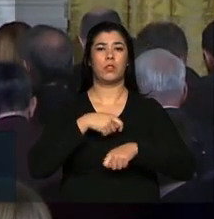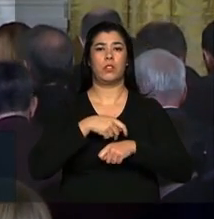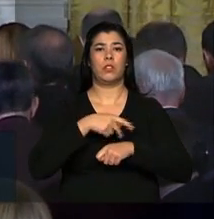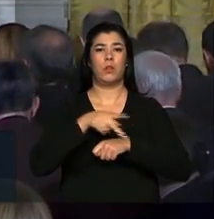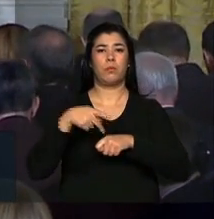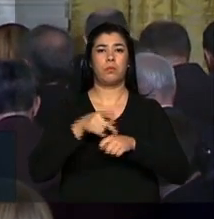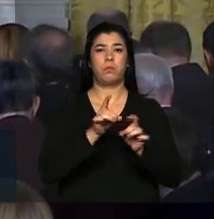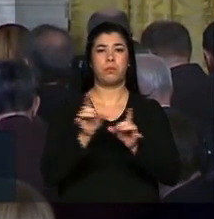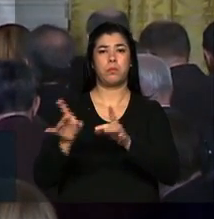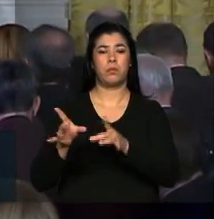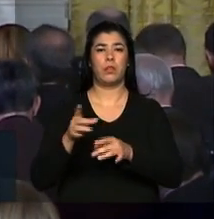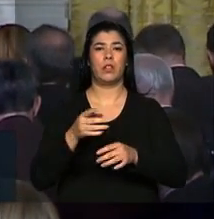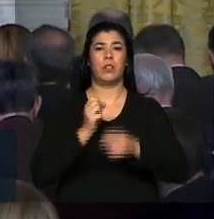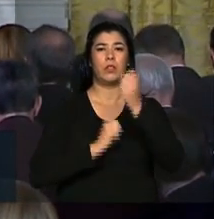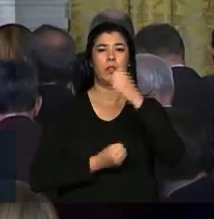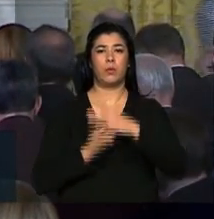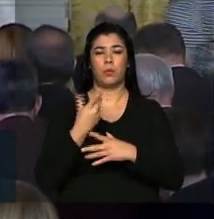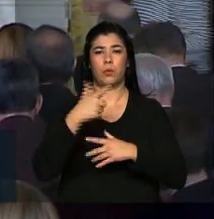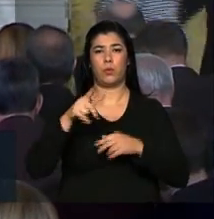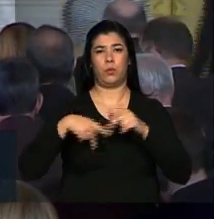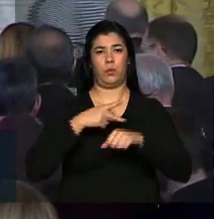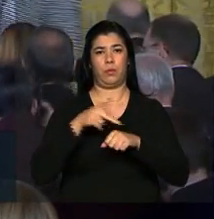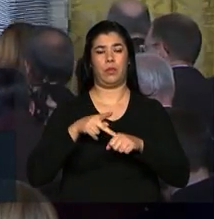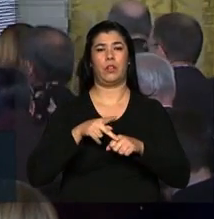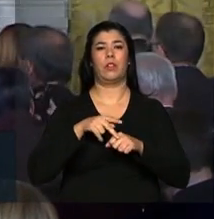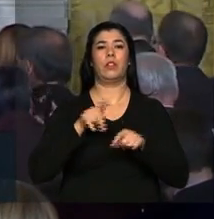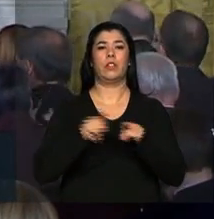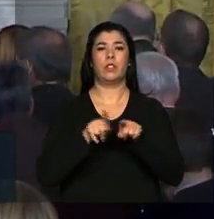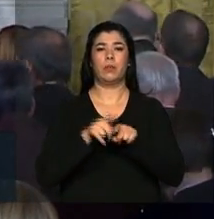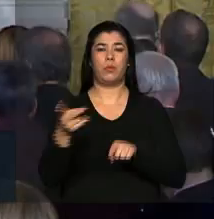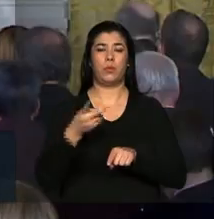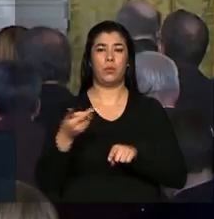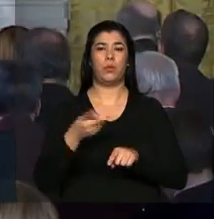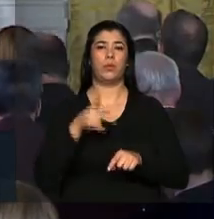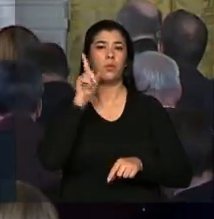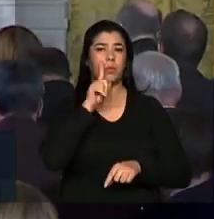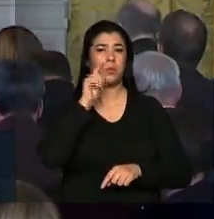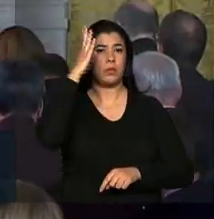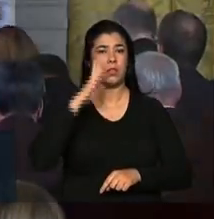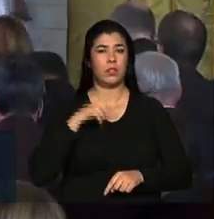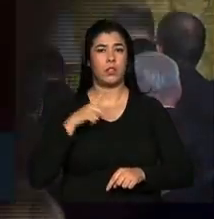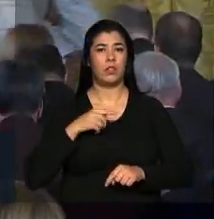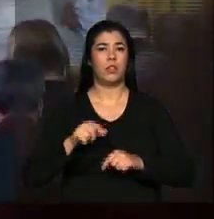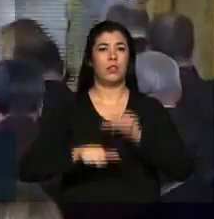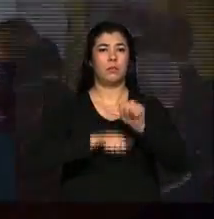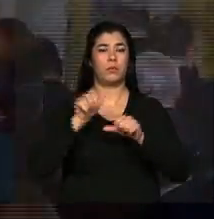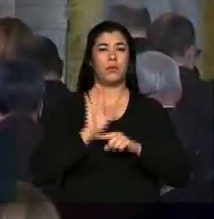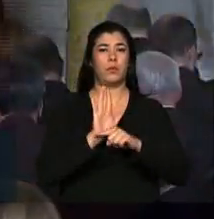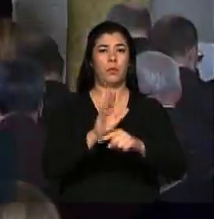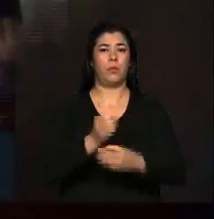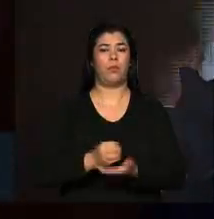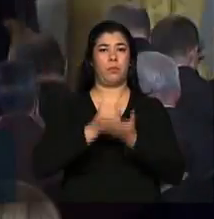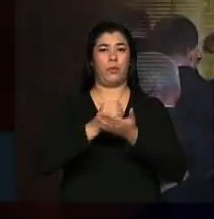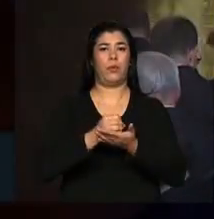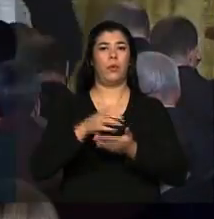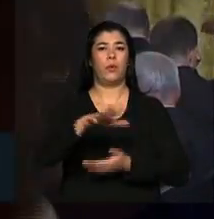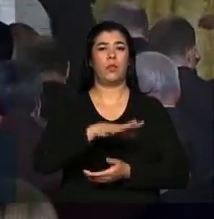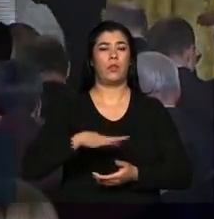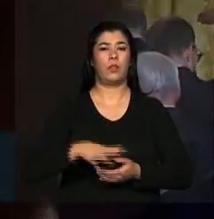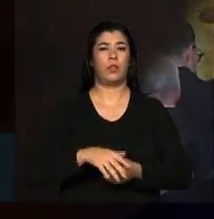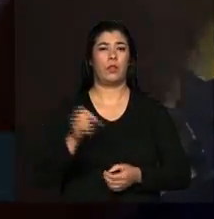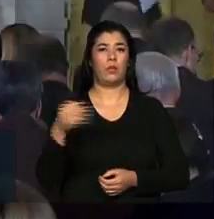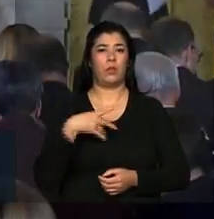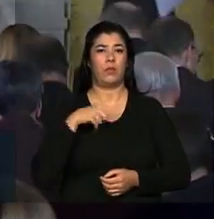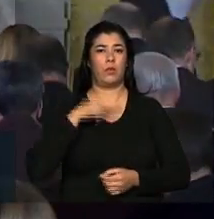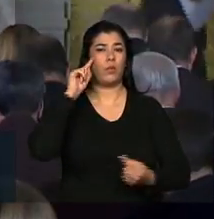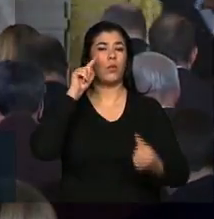para os Estados Unidos e de ampliar a cooperação entre os dois países no campo da Inovação o maior objetivo do governo